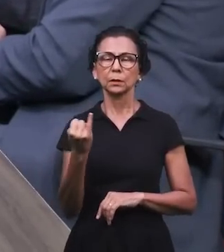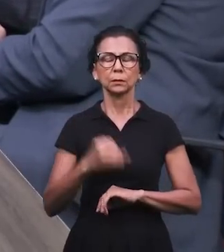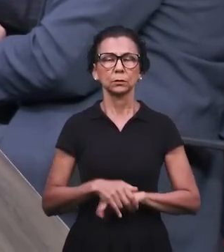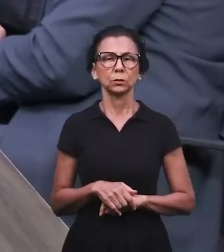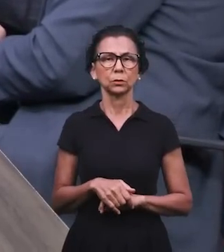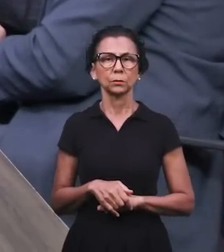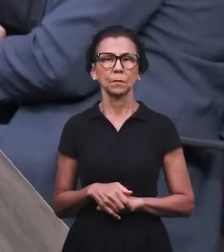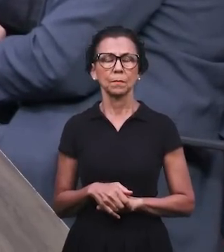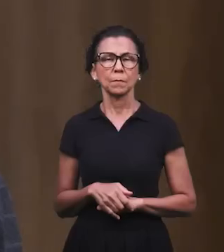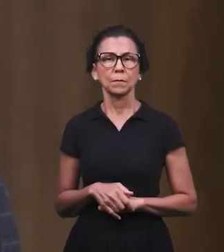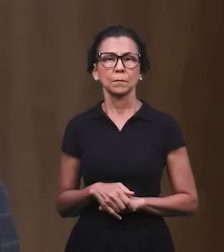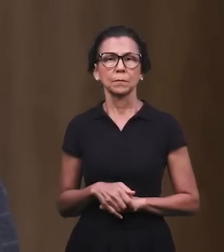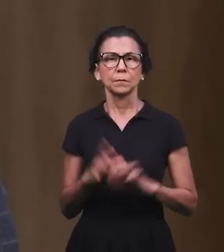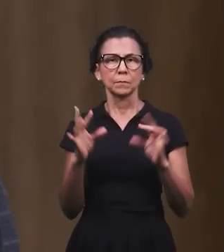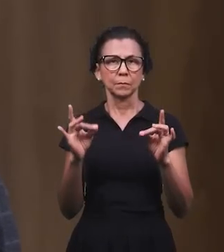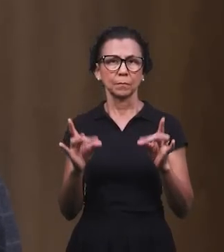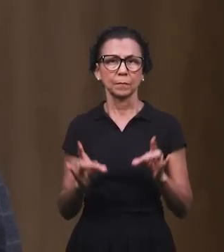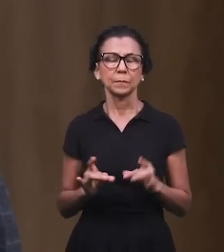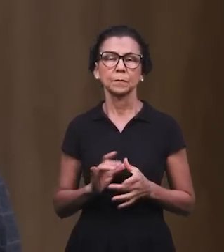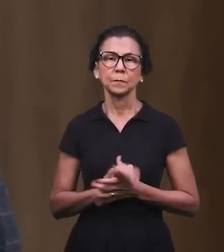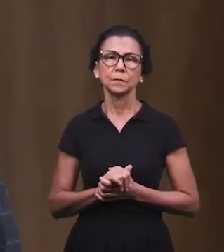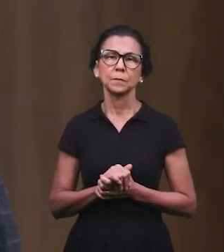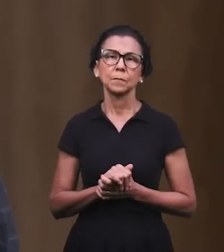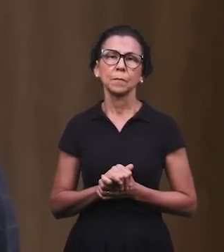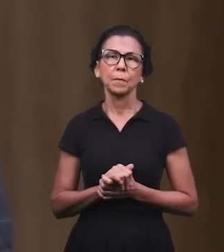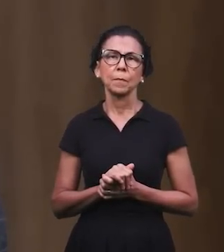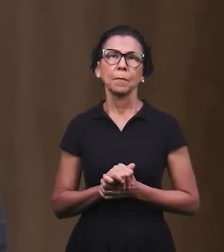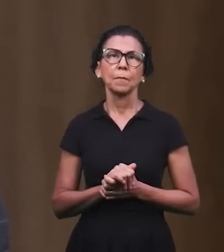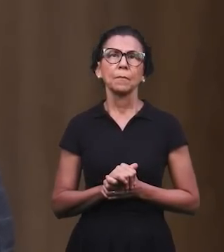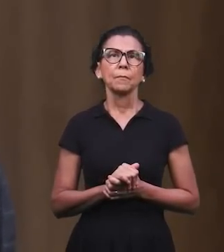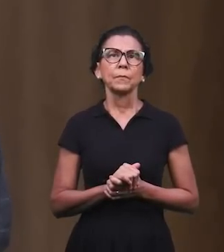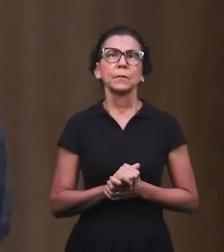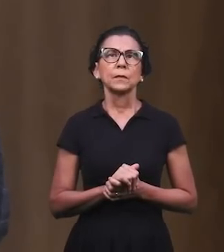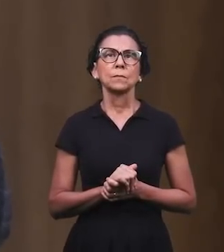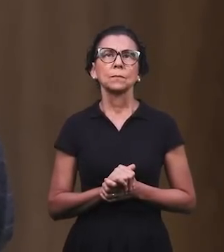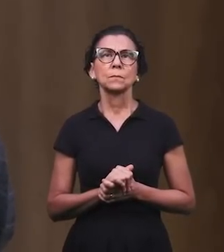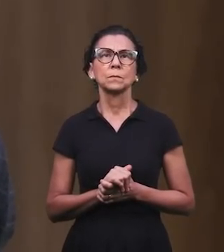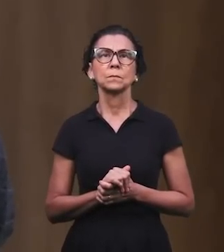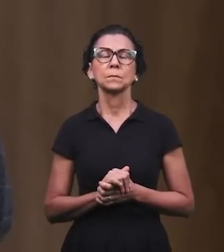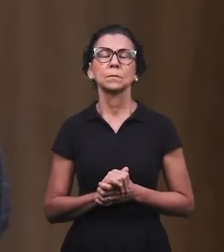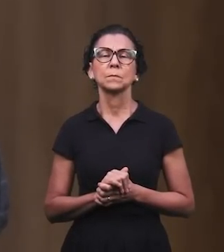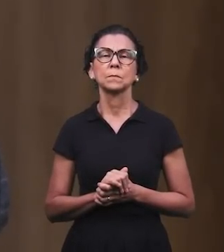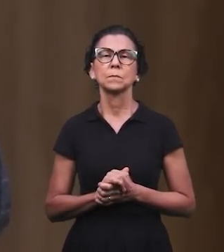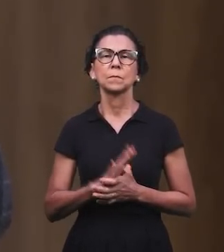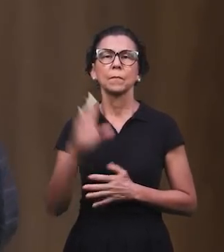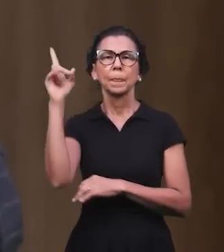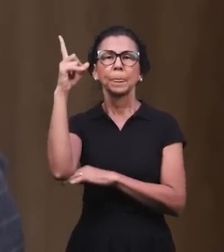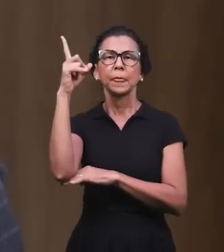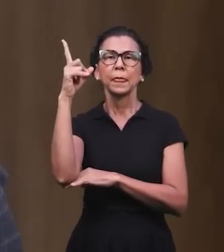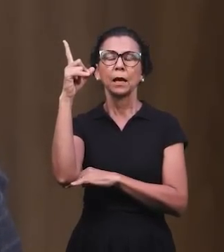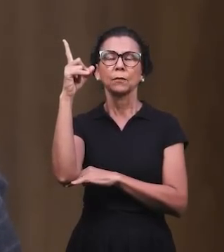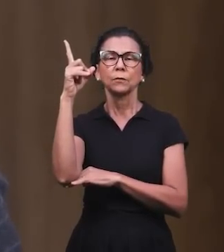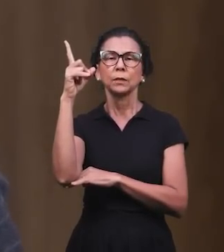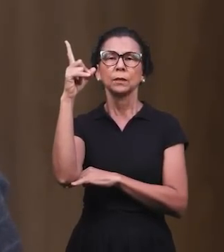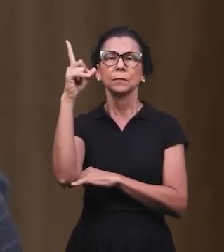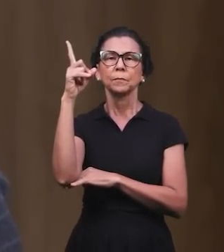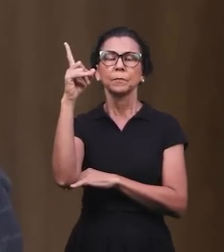Davi, ele falou para que Salomão fosse colocado na sua mula. E